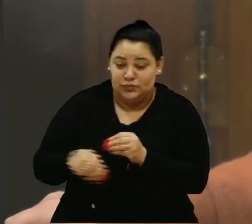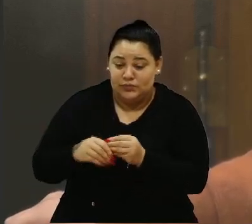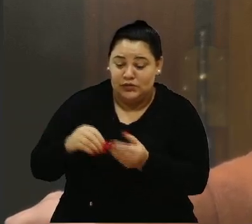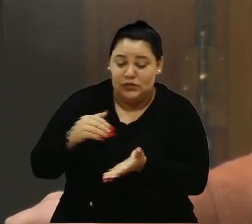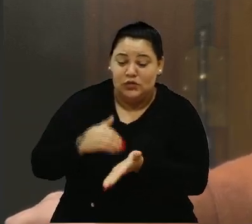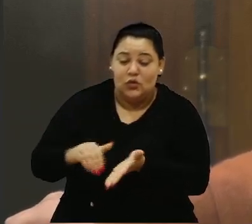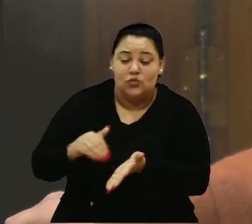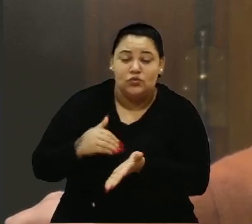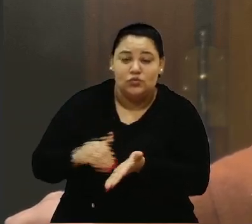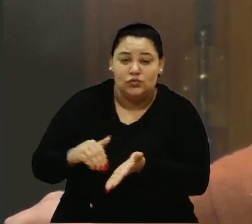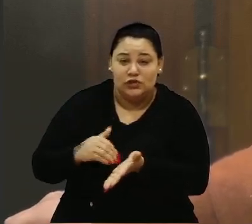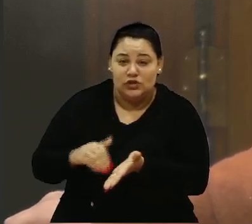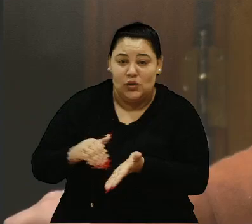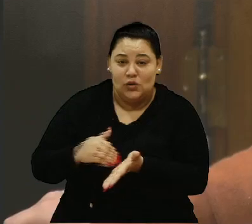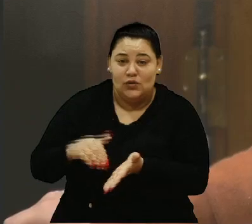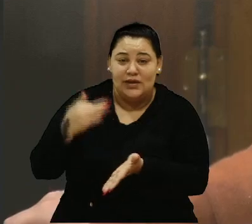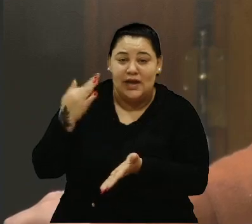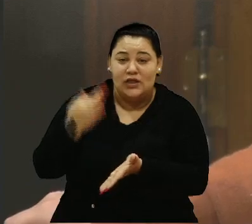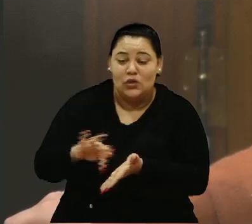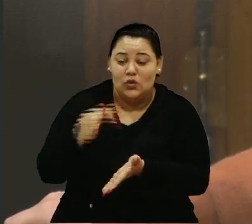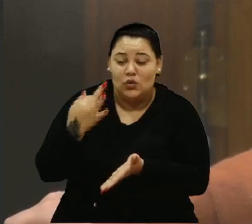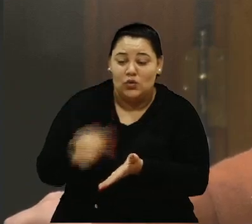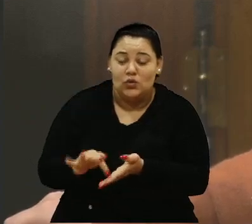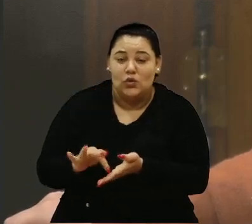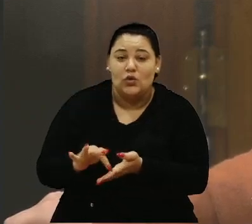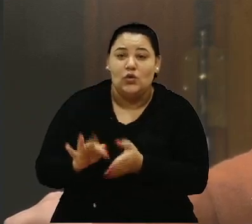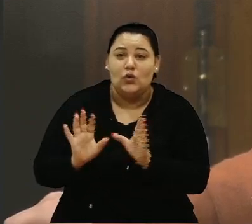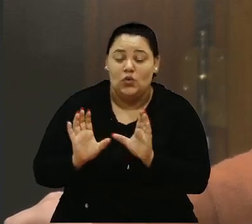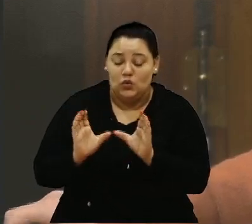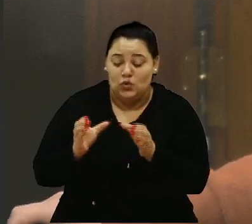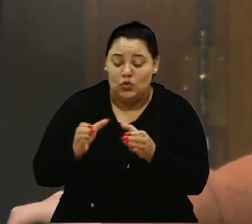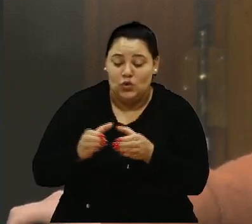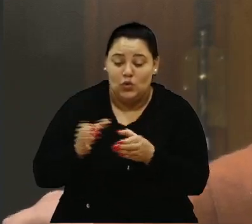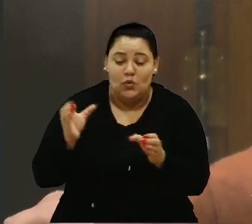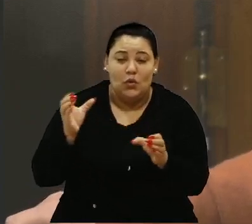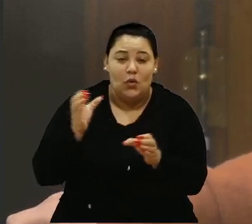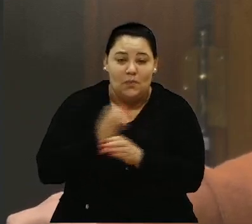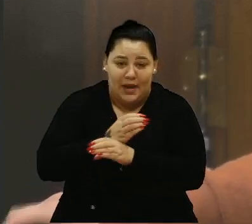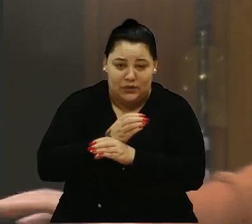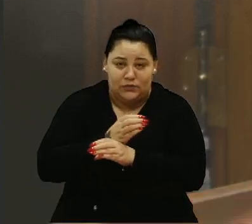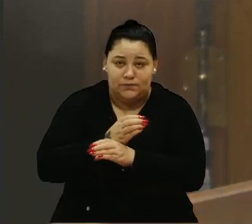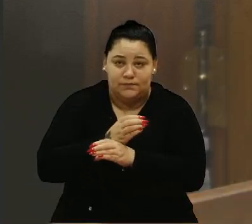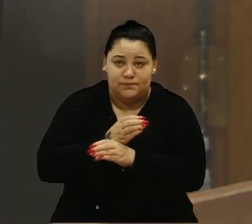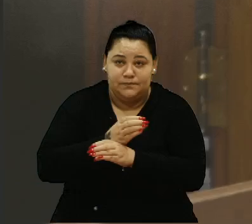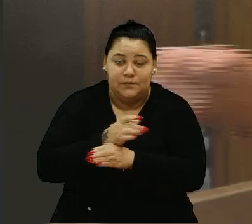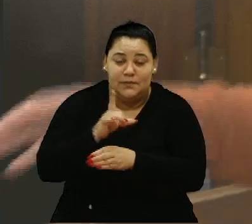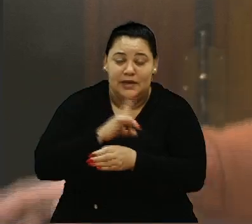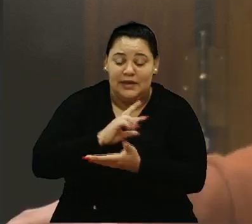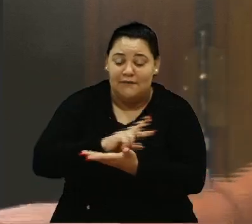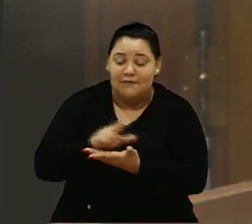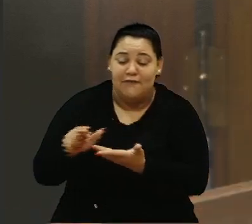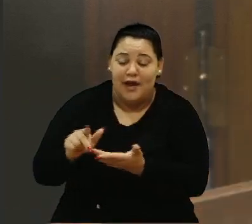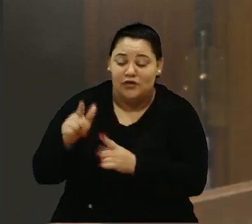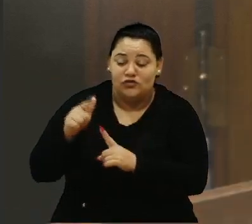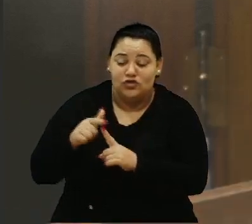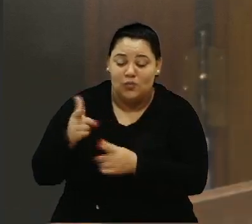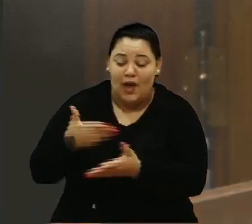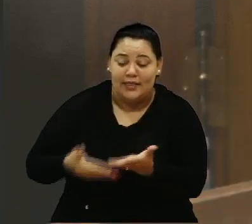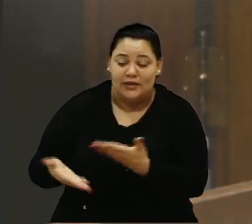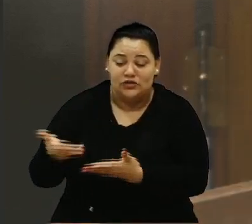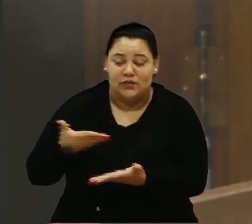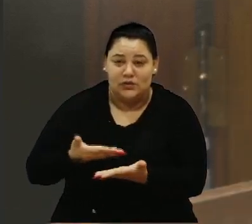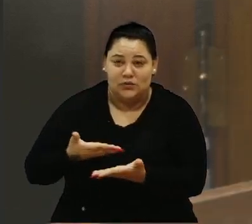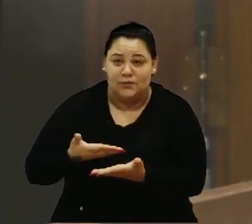da dor com uma equipe integral e multidisciplinar para ter diversos atendimentos que vão